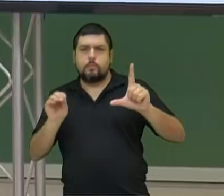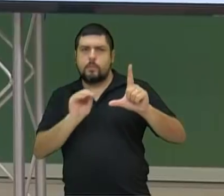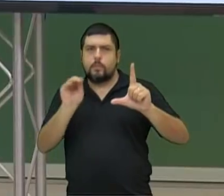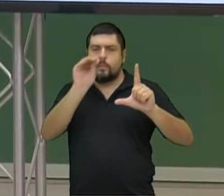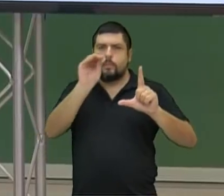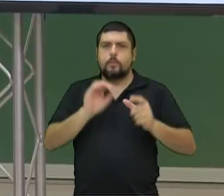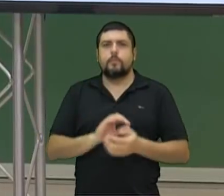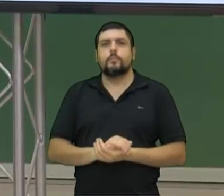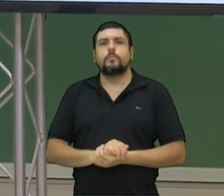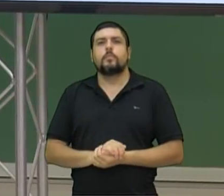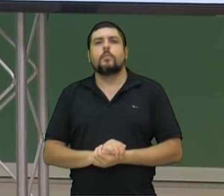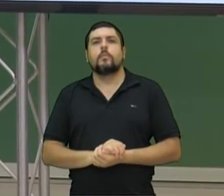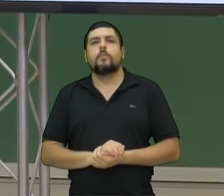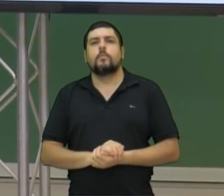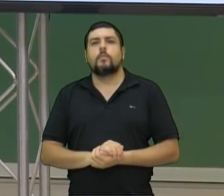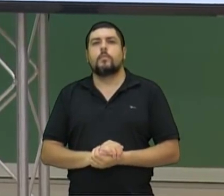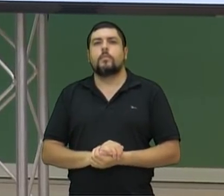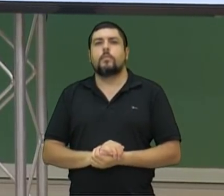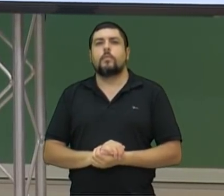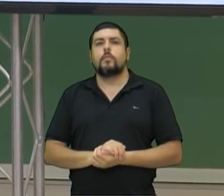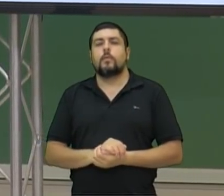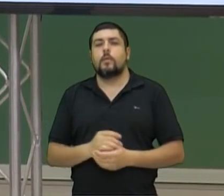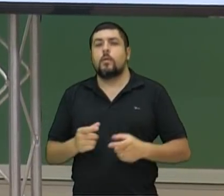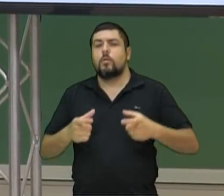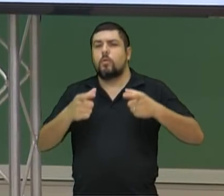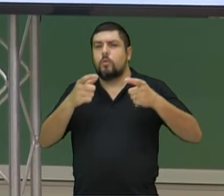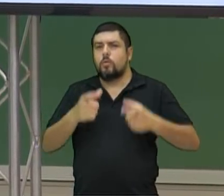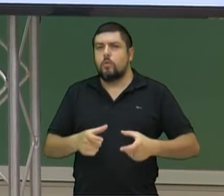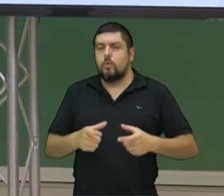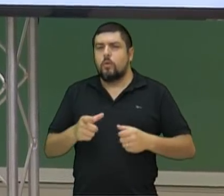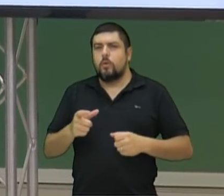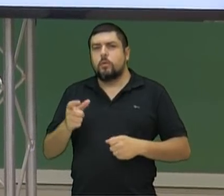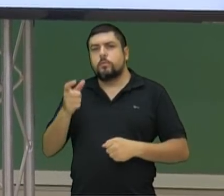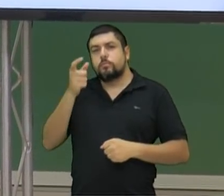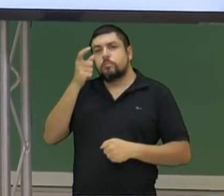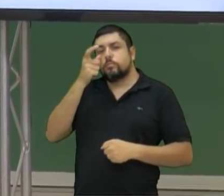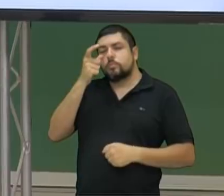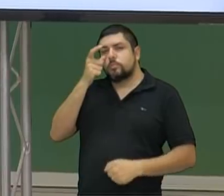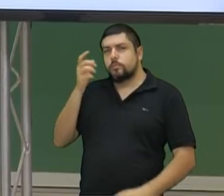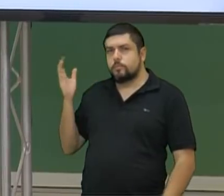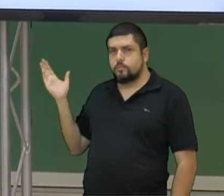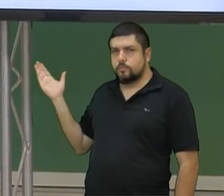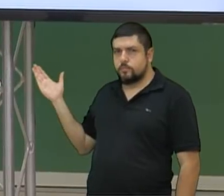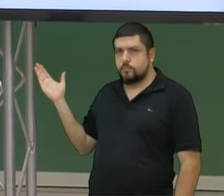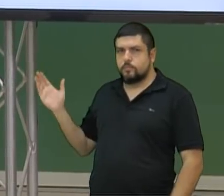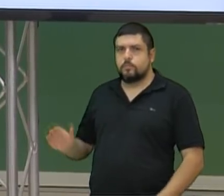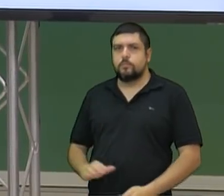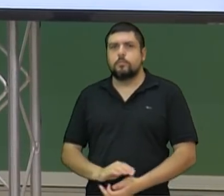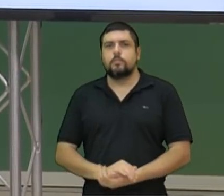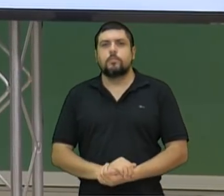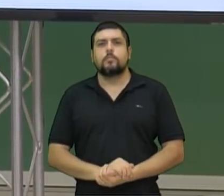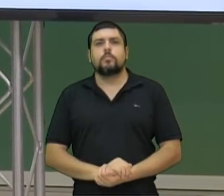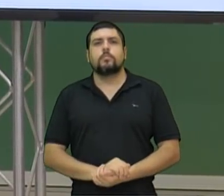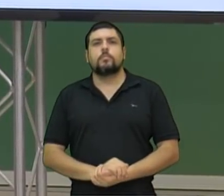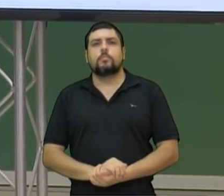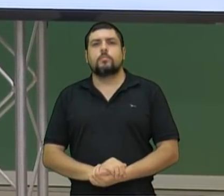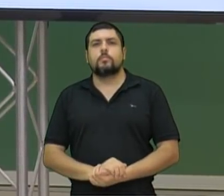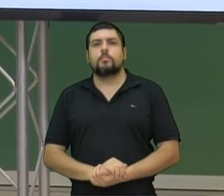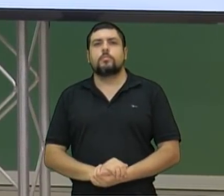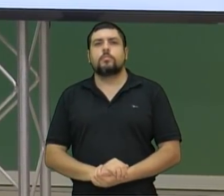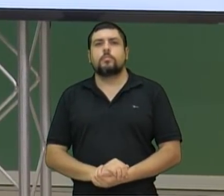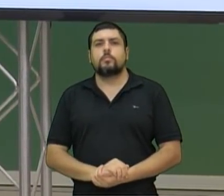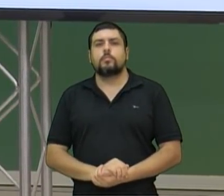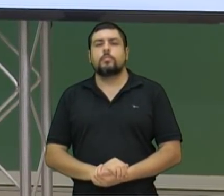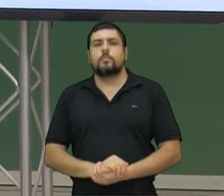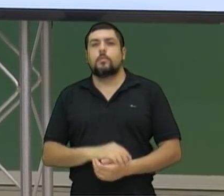mesma ideia, tá? O primeiro ponto, menos 2 e 2, x vale menos 2, y vale 2, a gente sobe aquela reta perpendicular